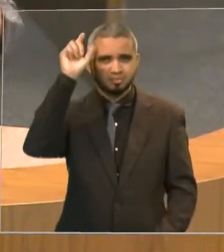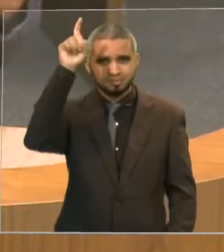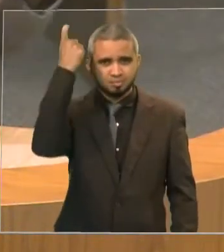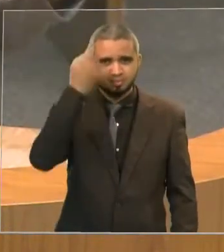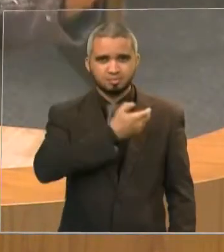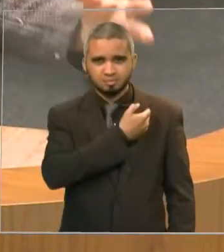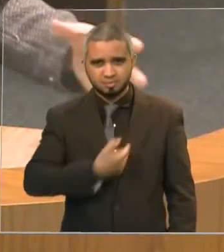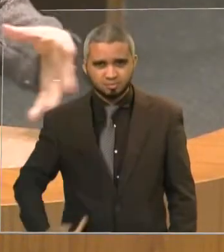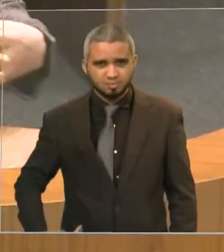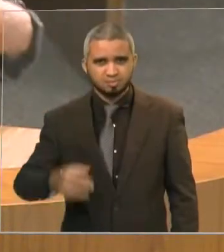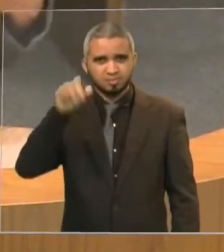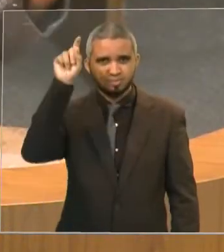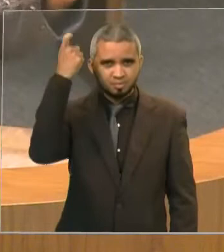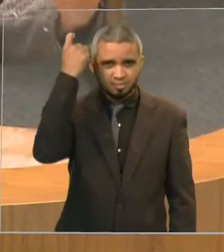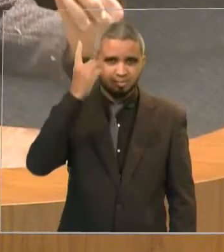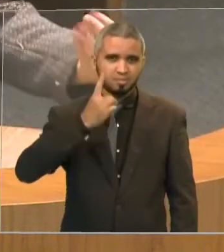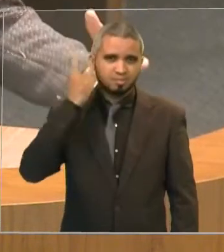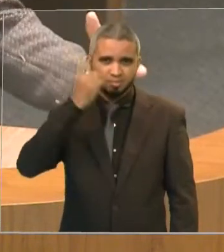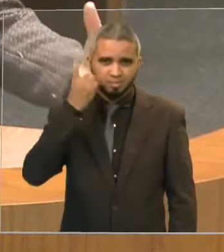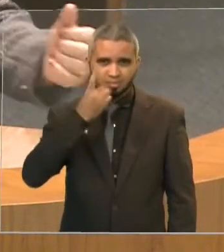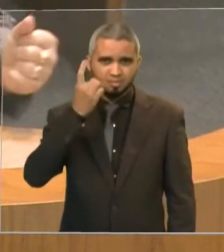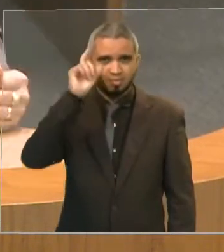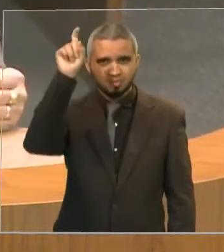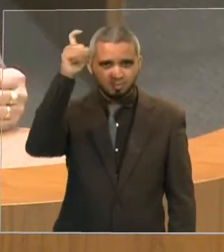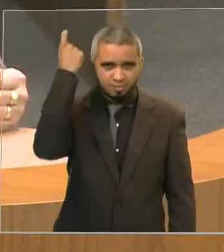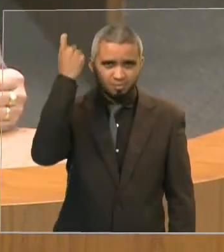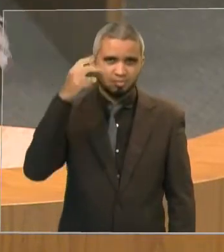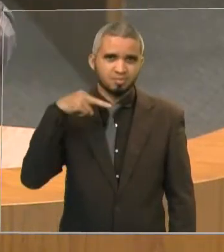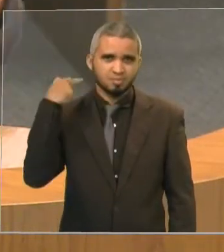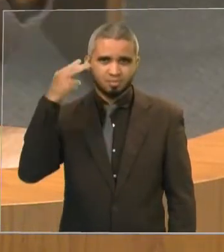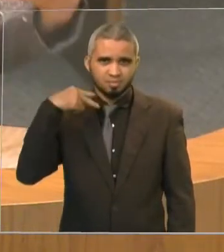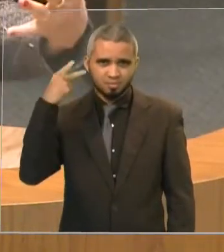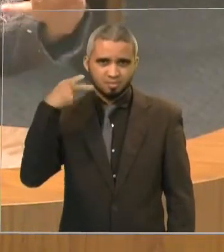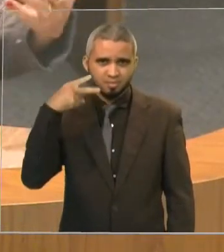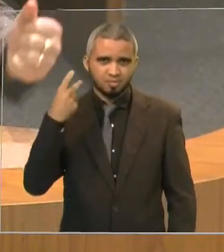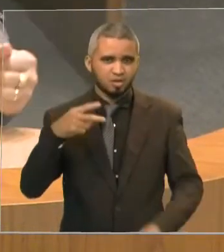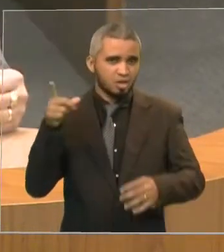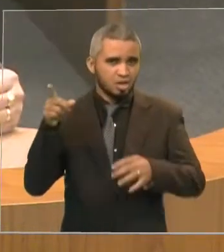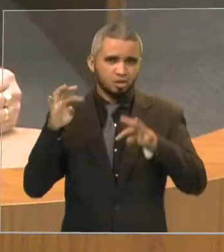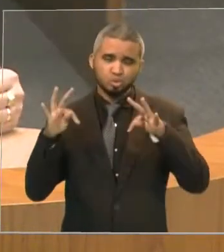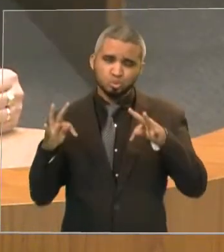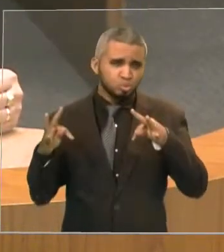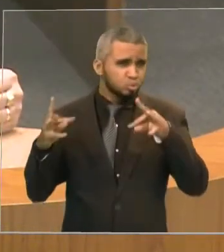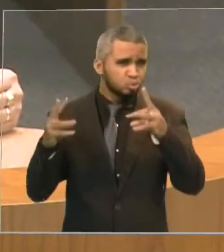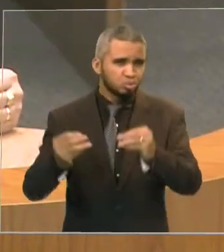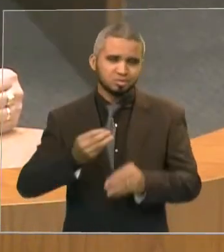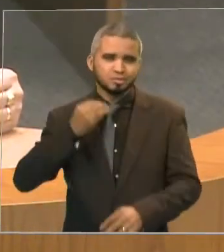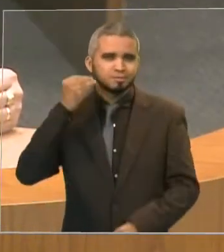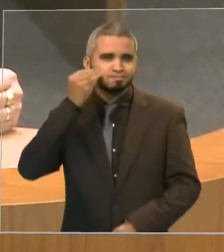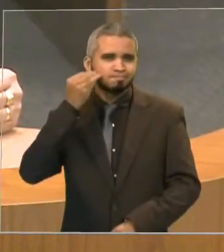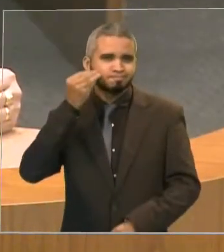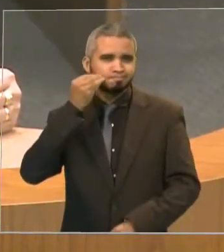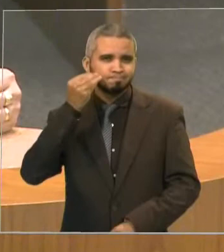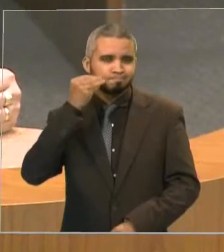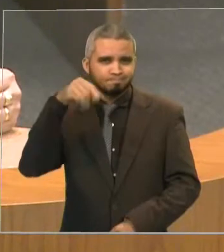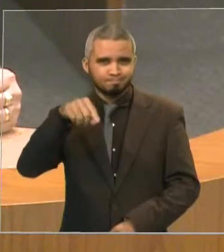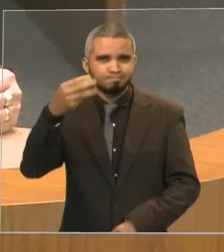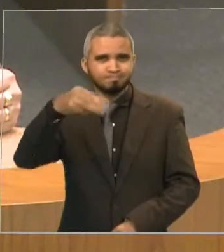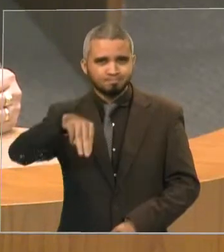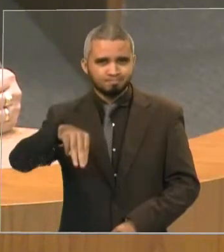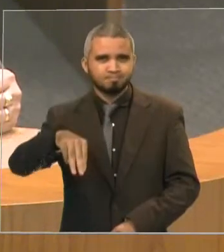ex-governador, do ex-deputado, do ex-vereador, que tudo ele foi nesse estado, com muito